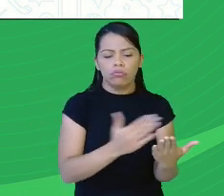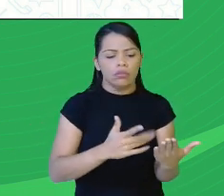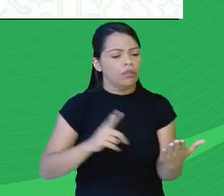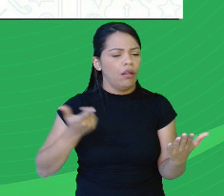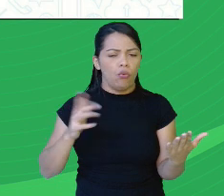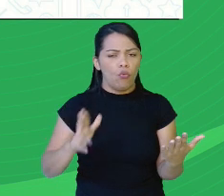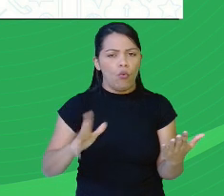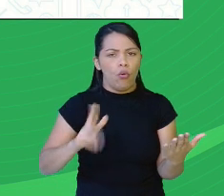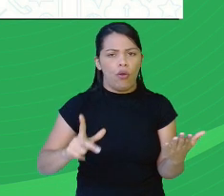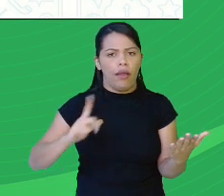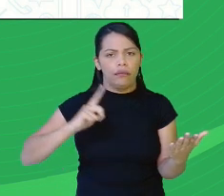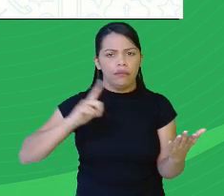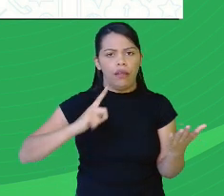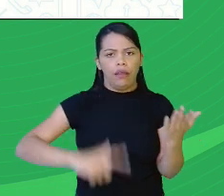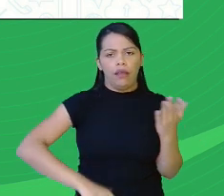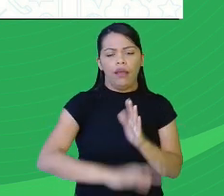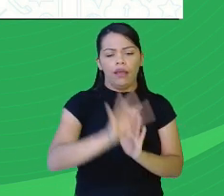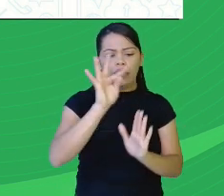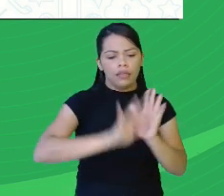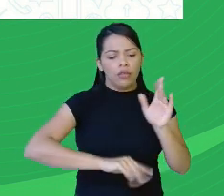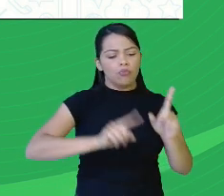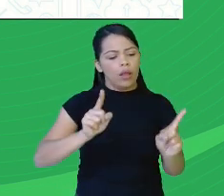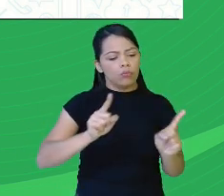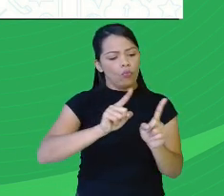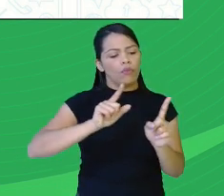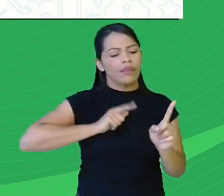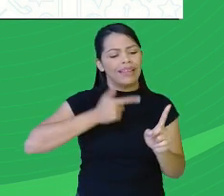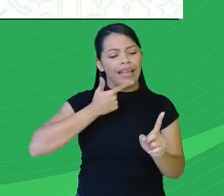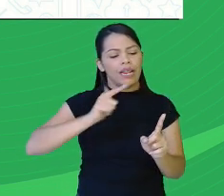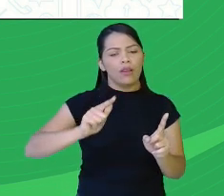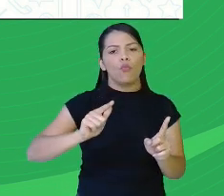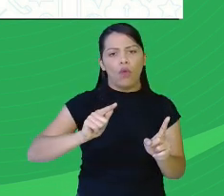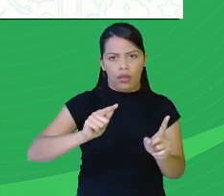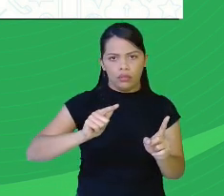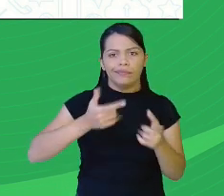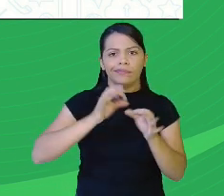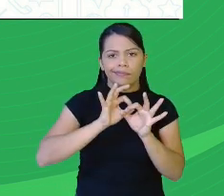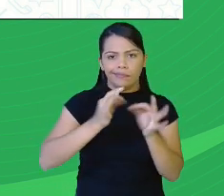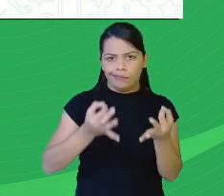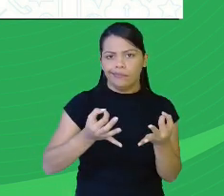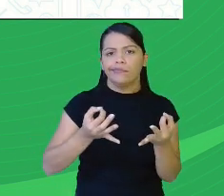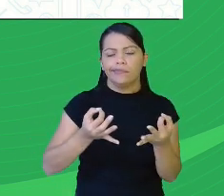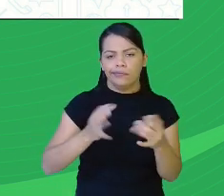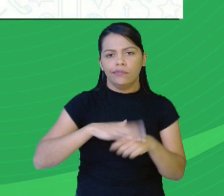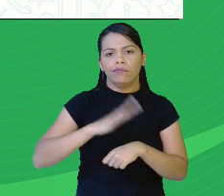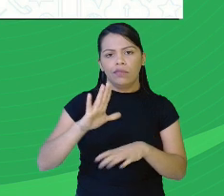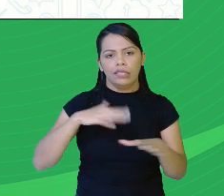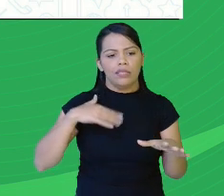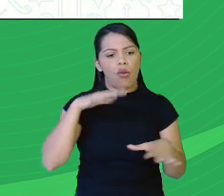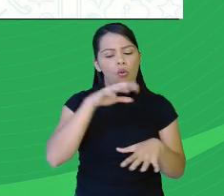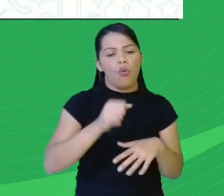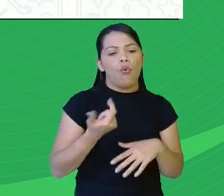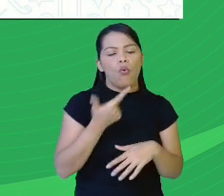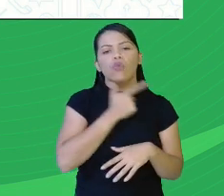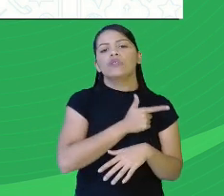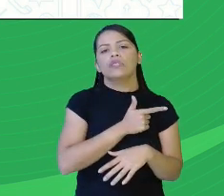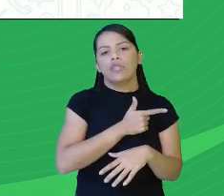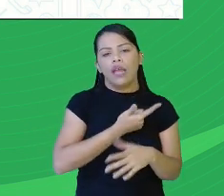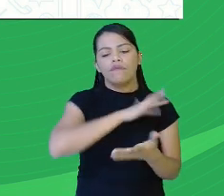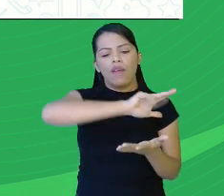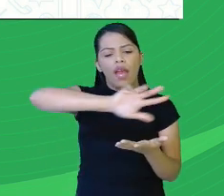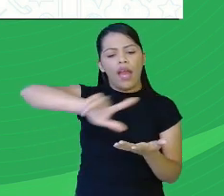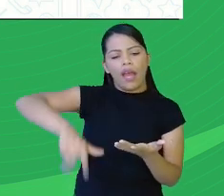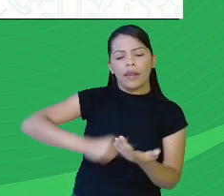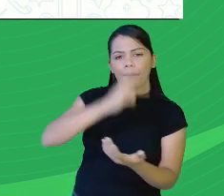com a linguagem simples, uma linguagem mais que alcance o maior número de pessoas, tá certo? Então,